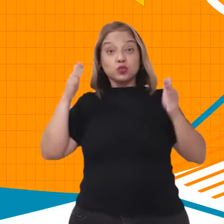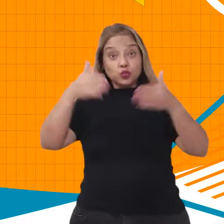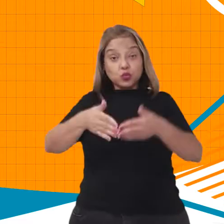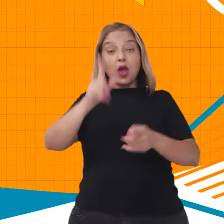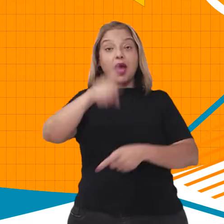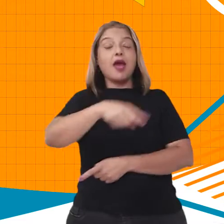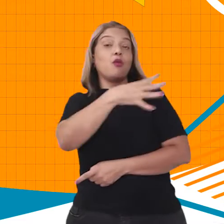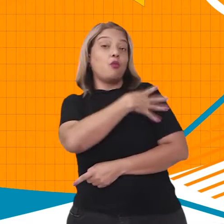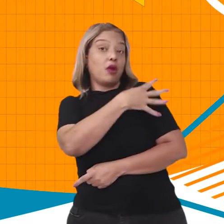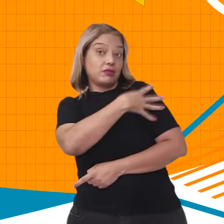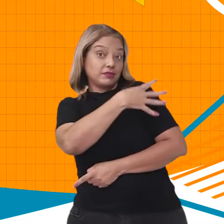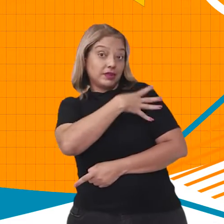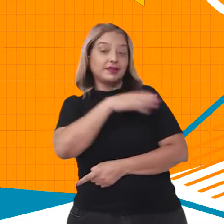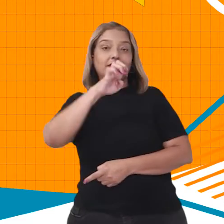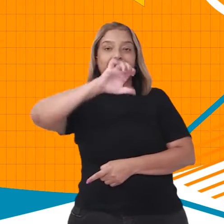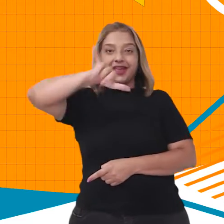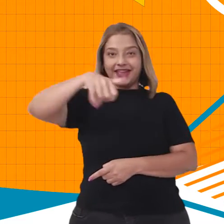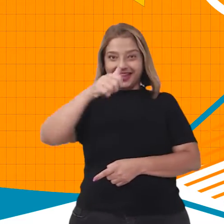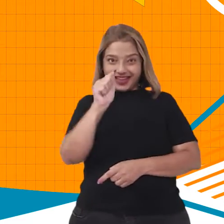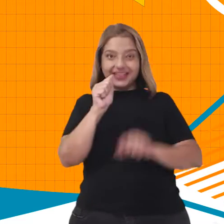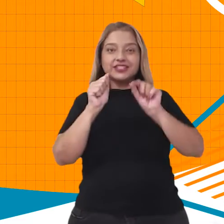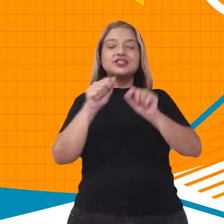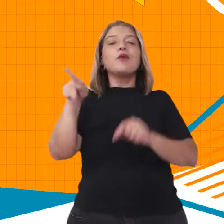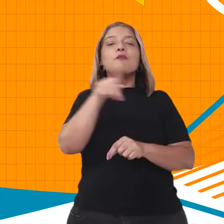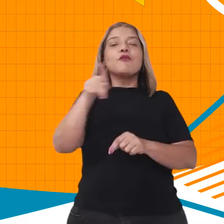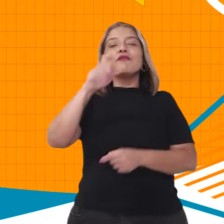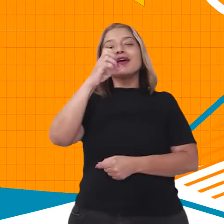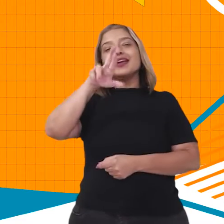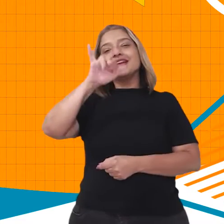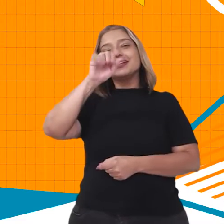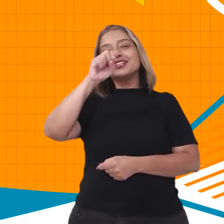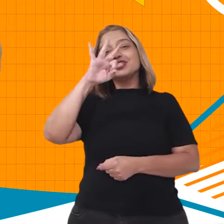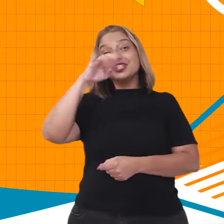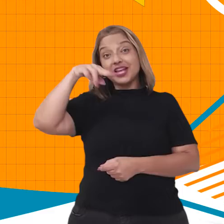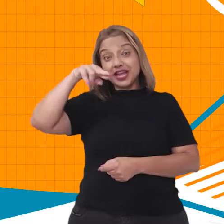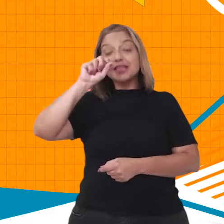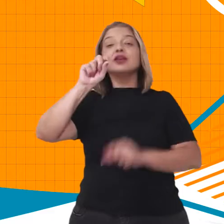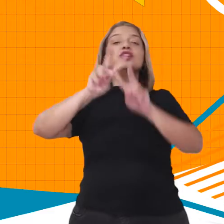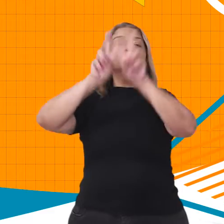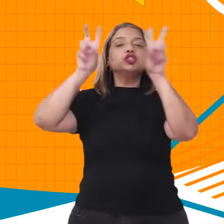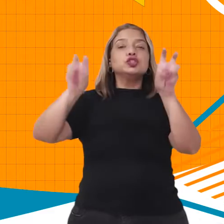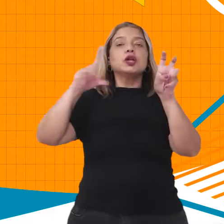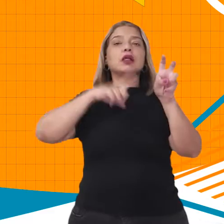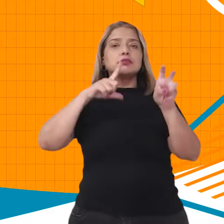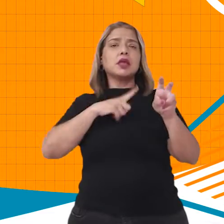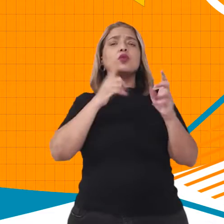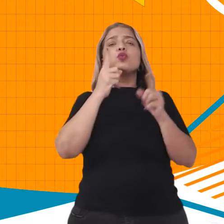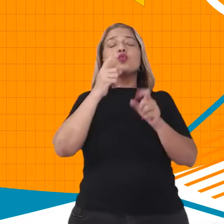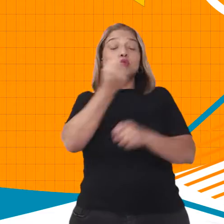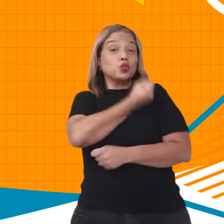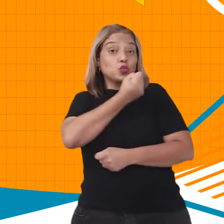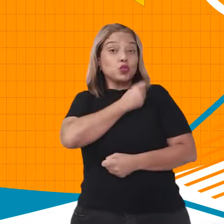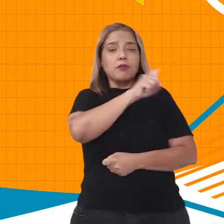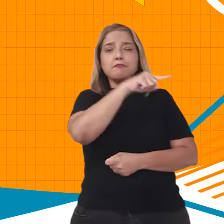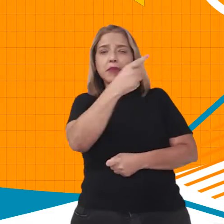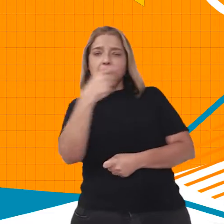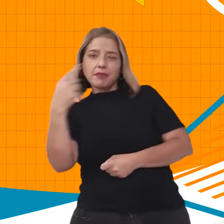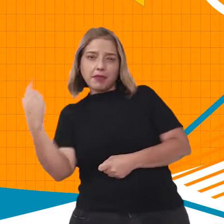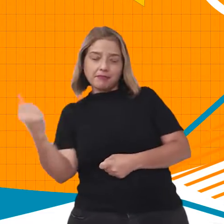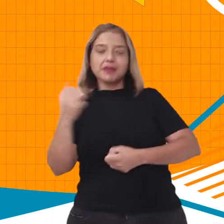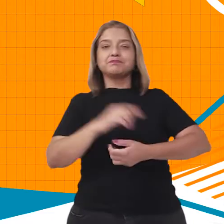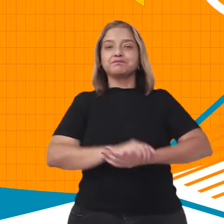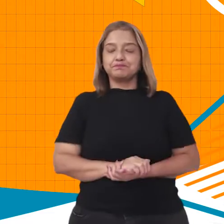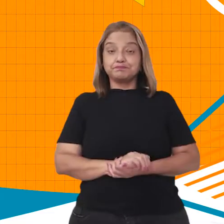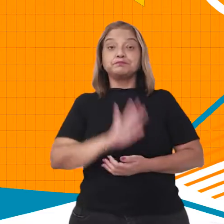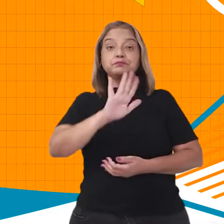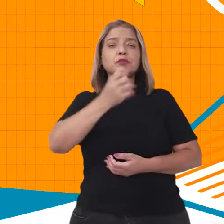quarta série da EJA, produzida pela professora Cristiane, com o título Sequência Numérica é Recursiva. Uma